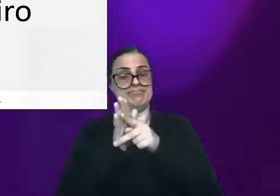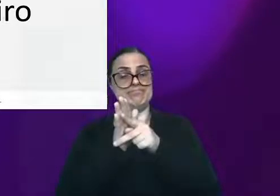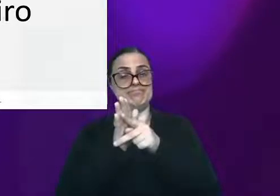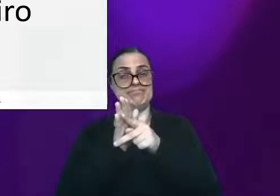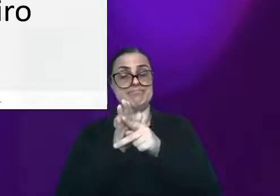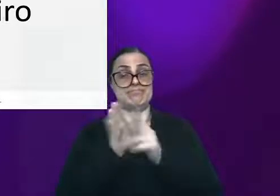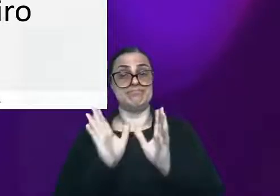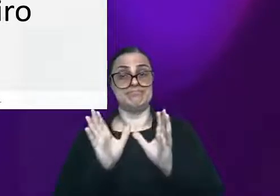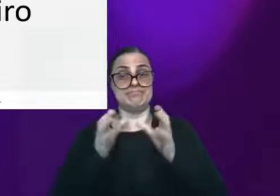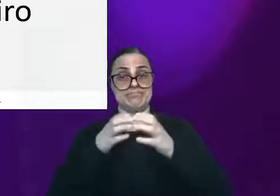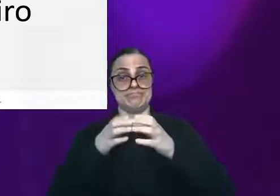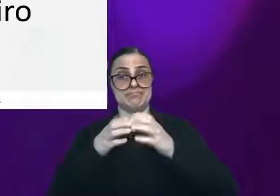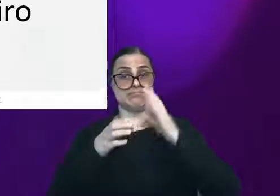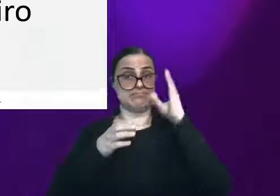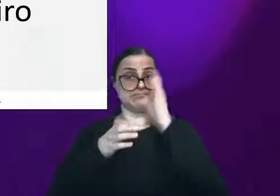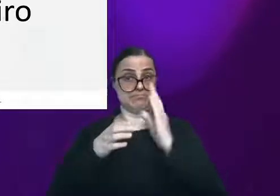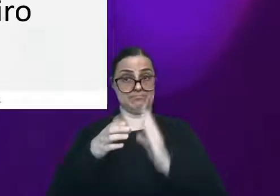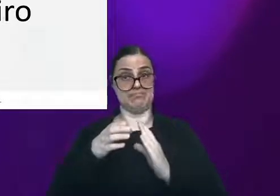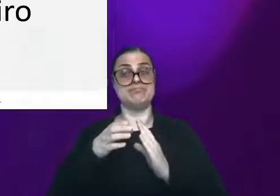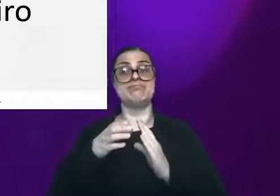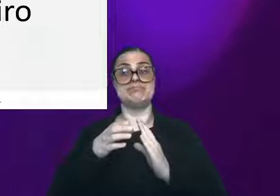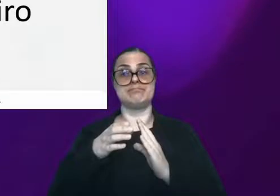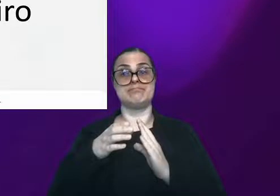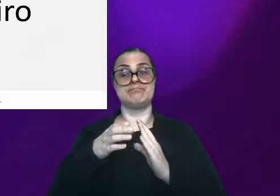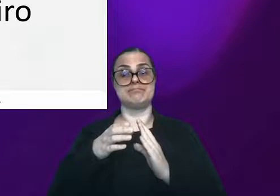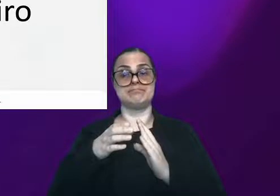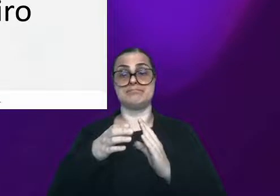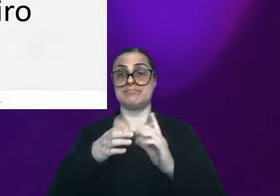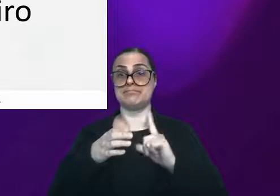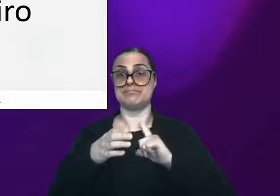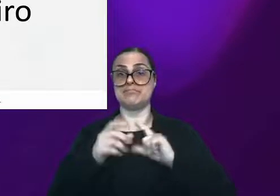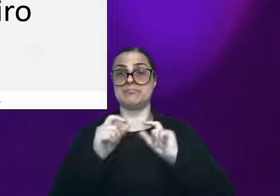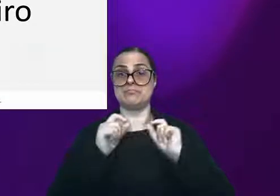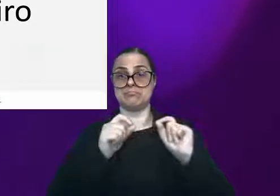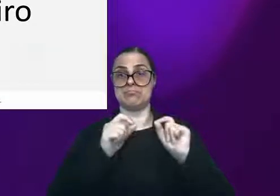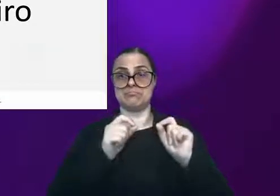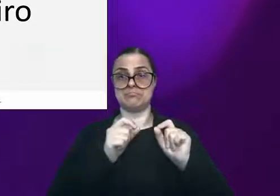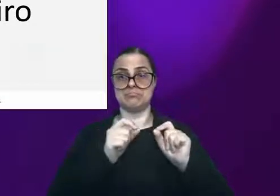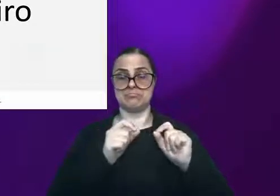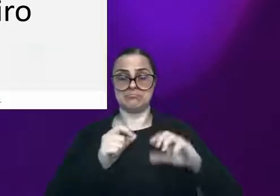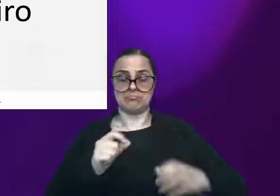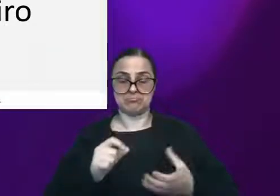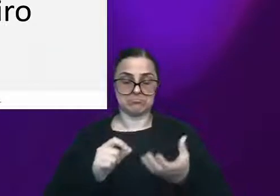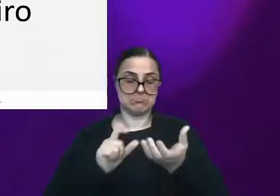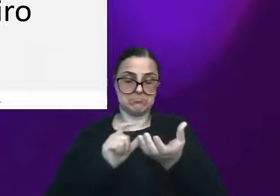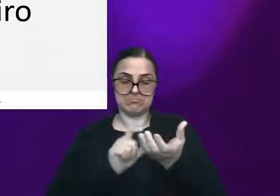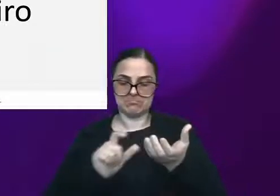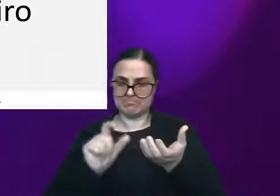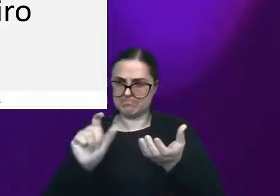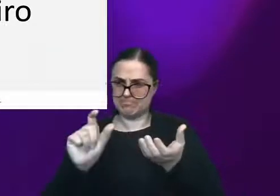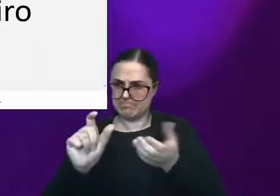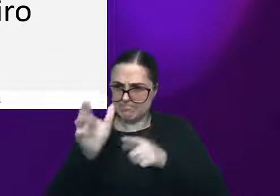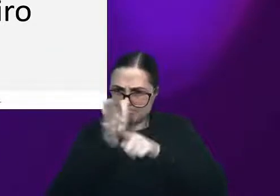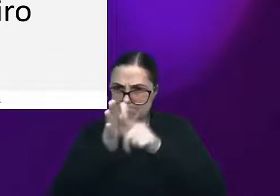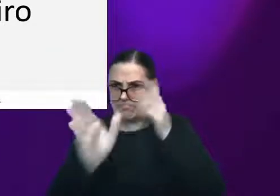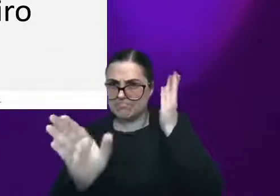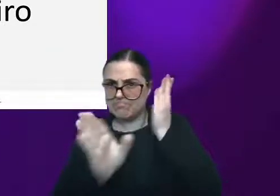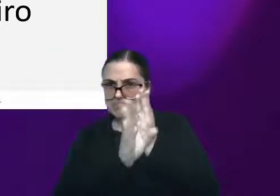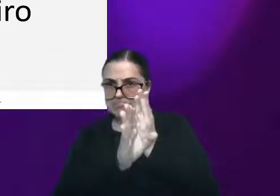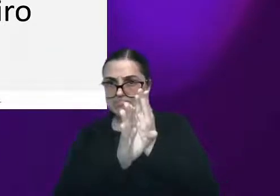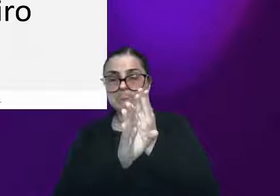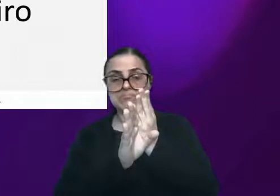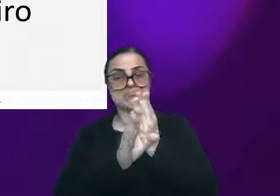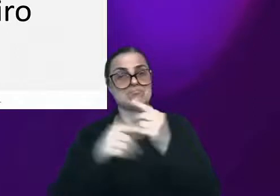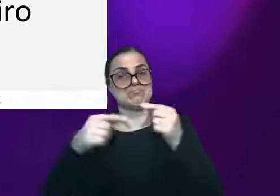grupos brasileiros, nós tivemos, então, na anatomia patológica, 11% da casuística estava fora de